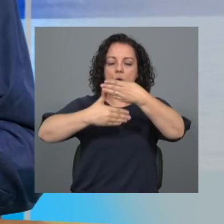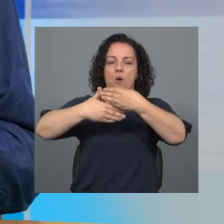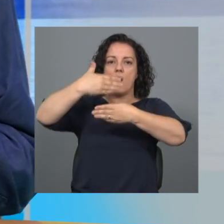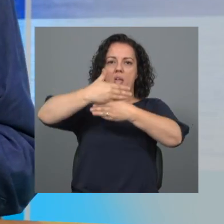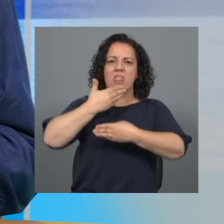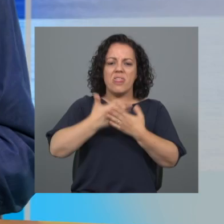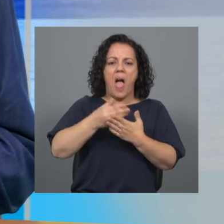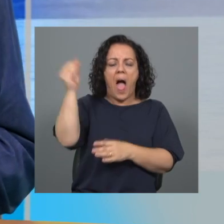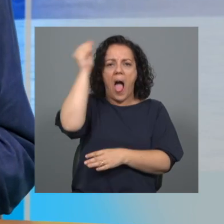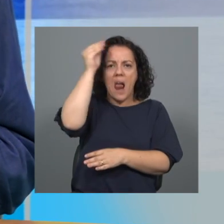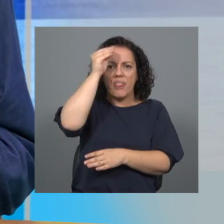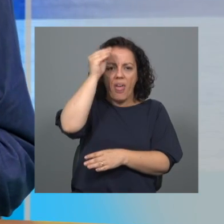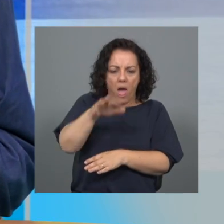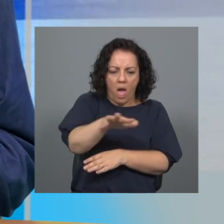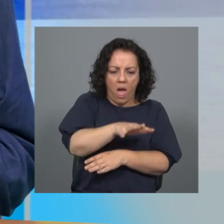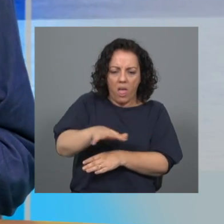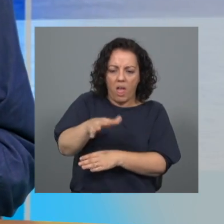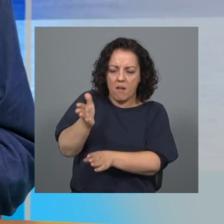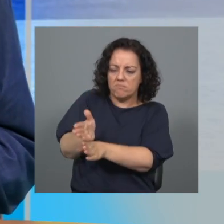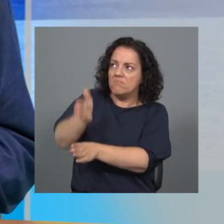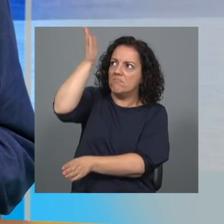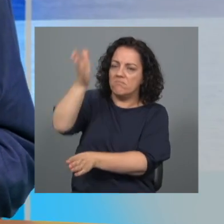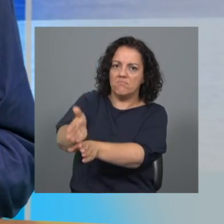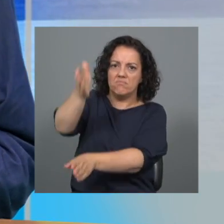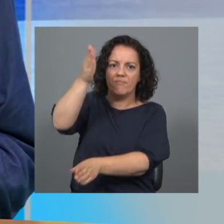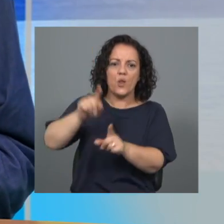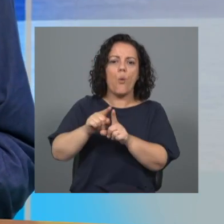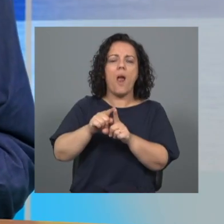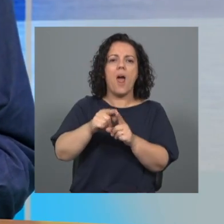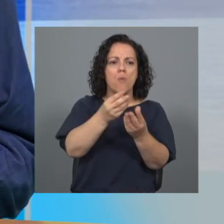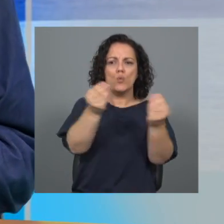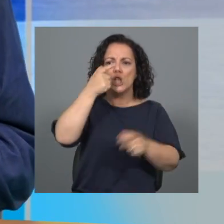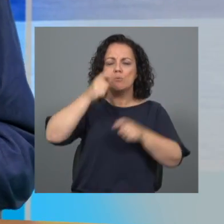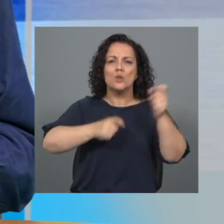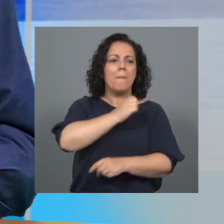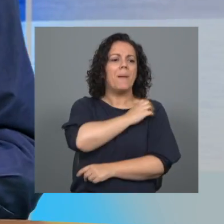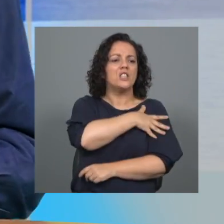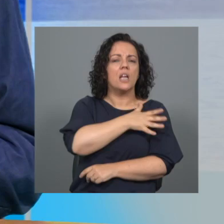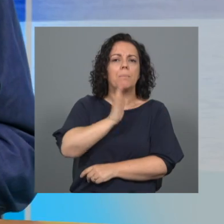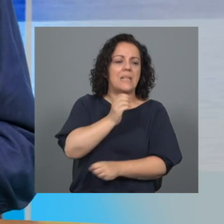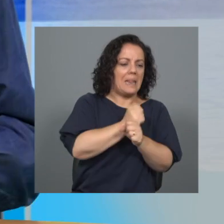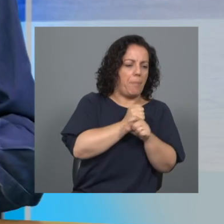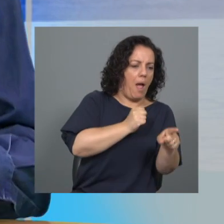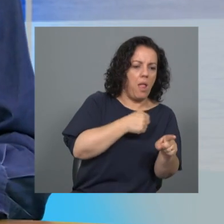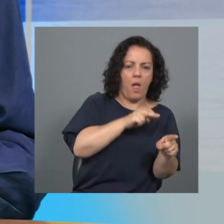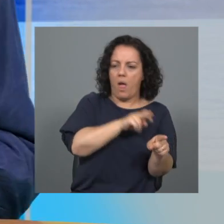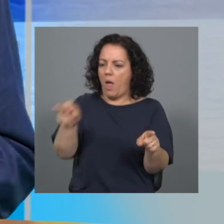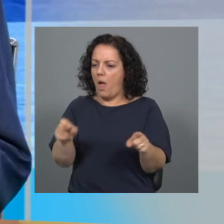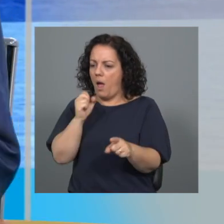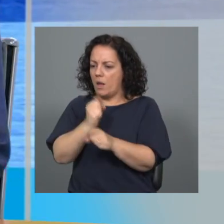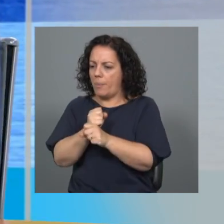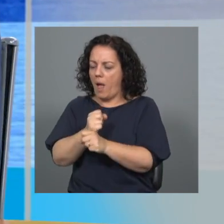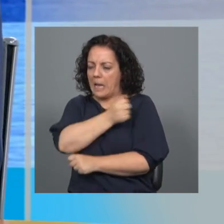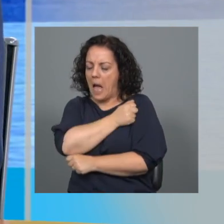aldeias e torna praticamente impossível a vida de muitos palestinianos que querem trabalhar num sítio, não conseguem chegar aos trabalhos, não conseguem chegar aos